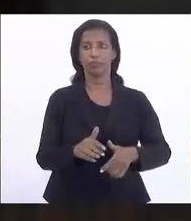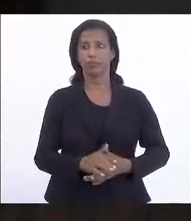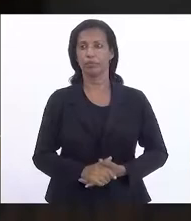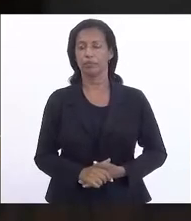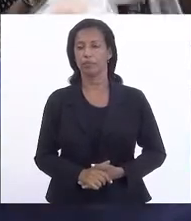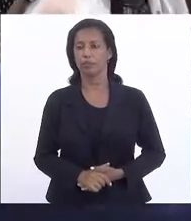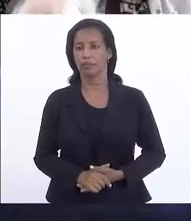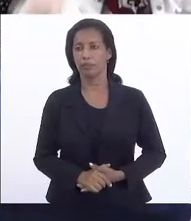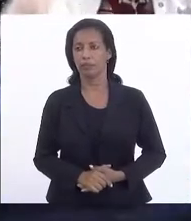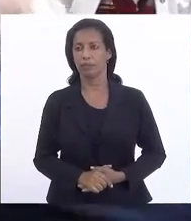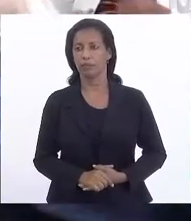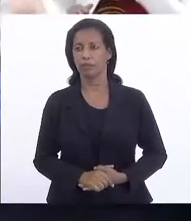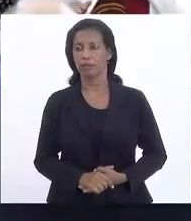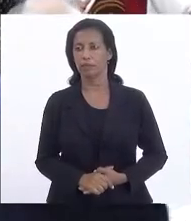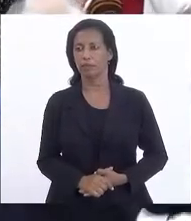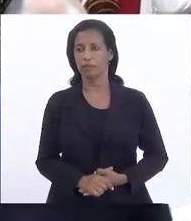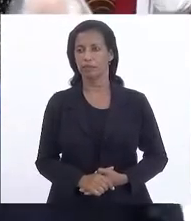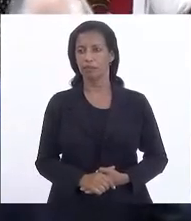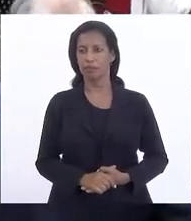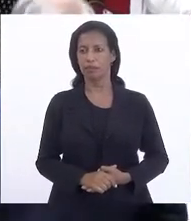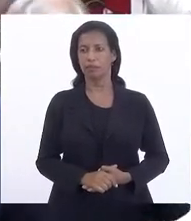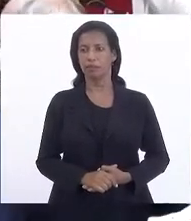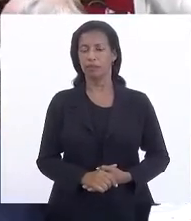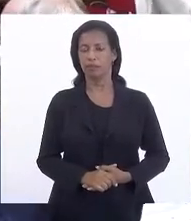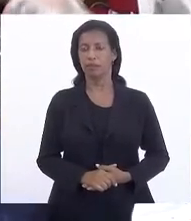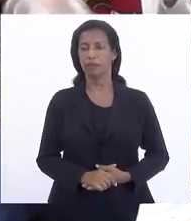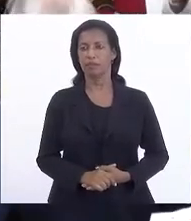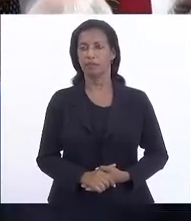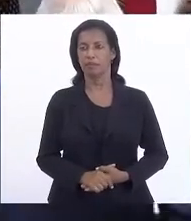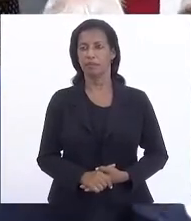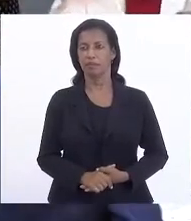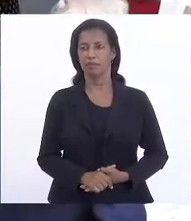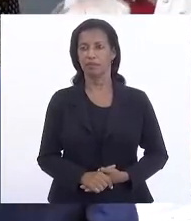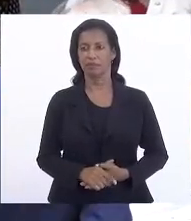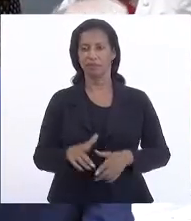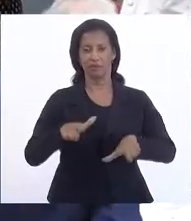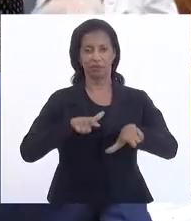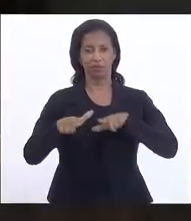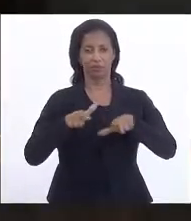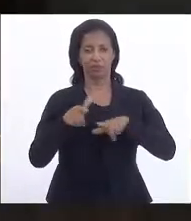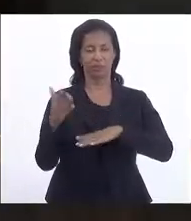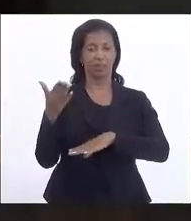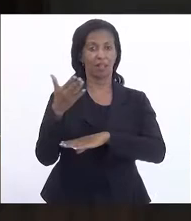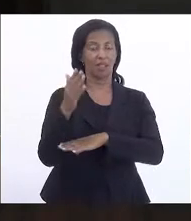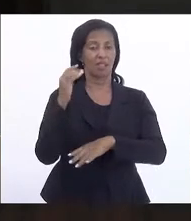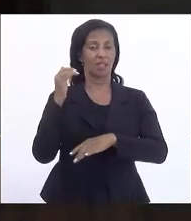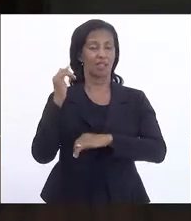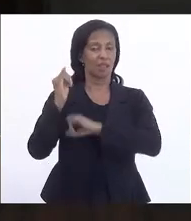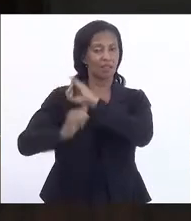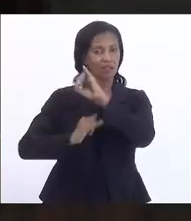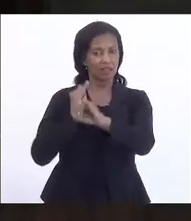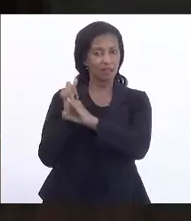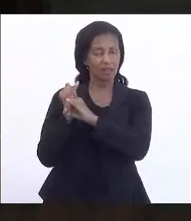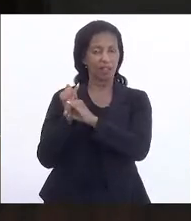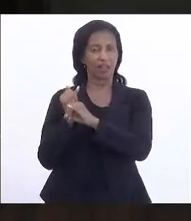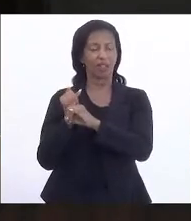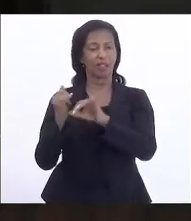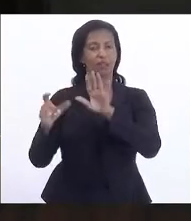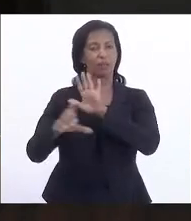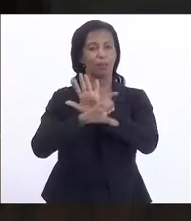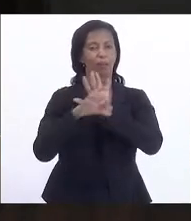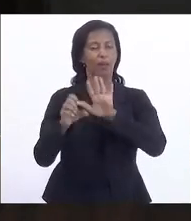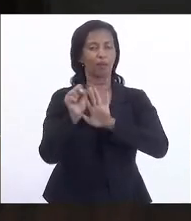Luiz... Eu entendi. E serviços de hospedagem na internet, com base à palavra 8ª do artigo